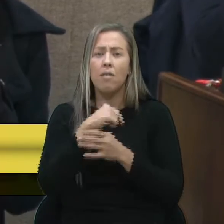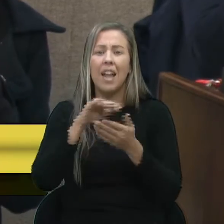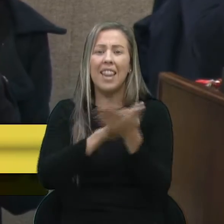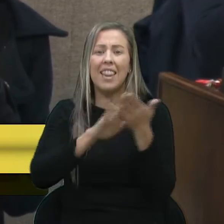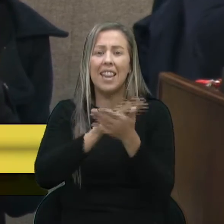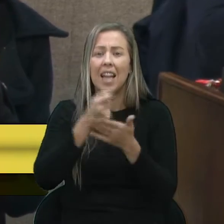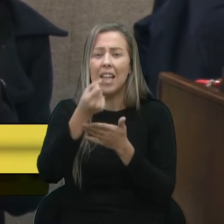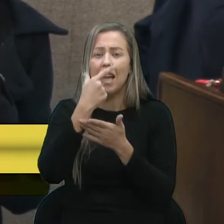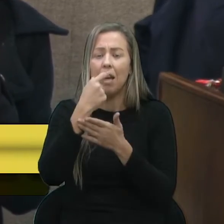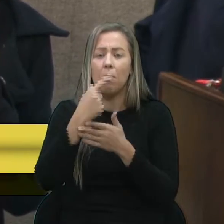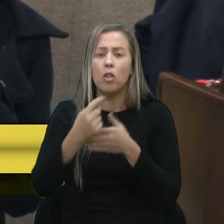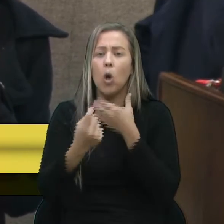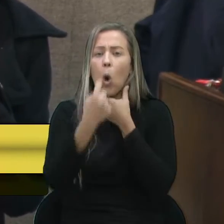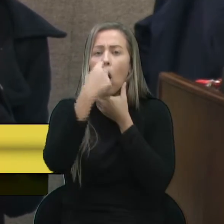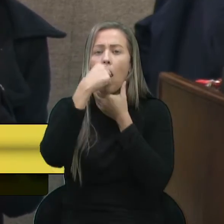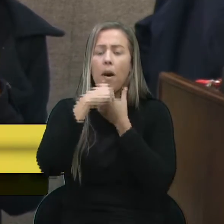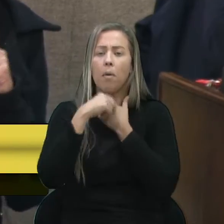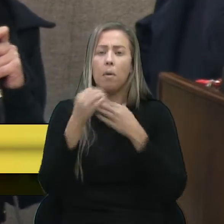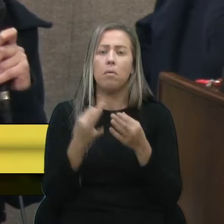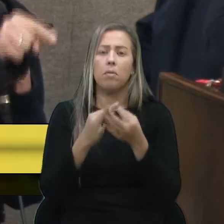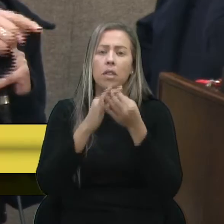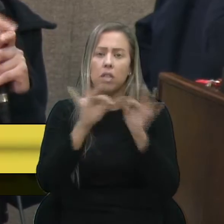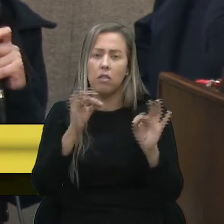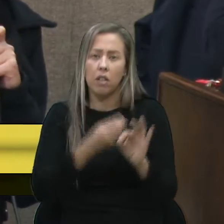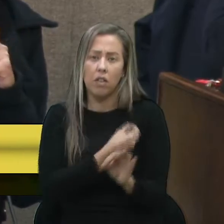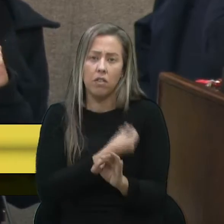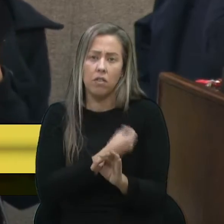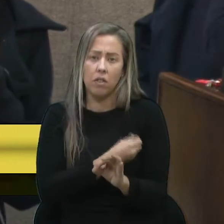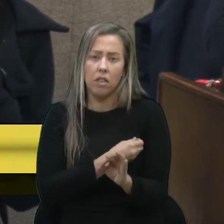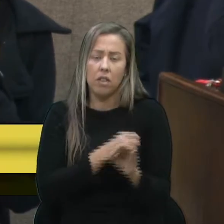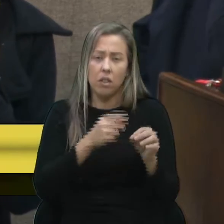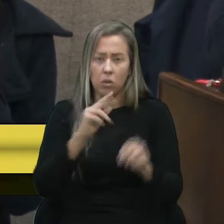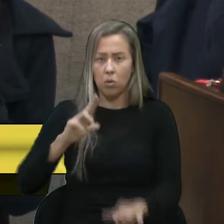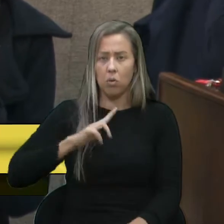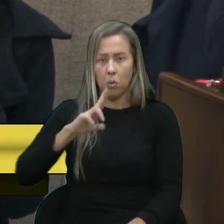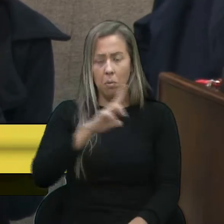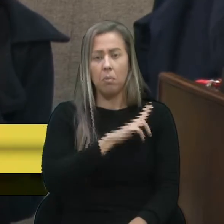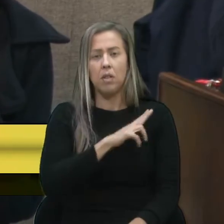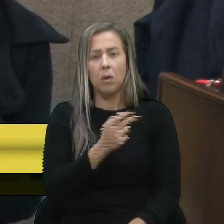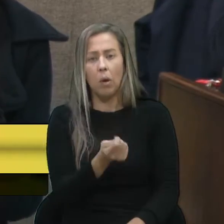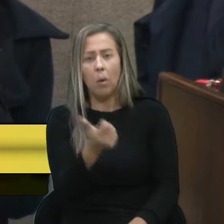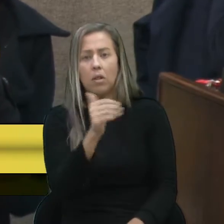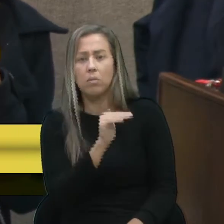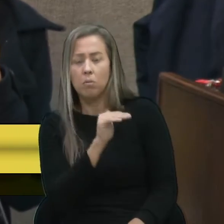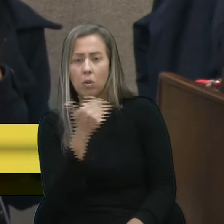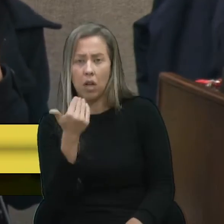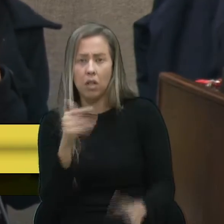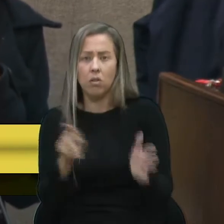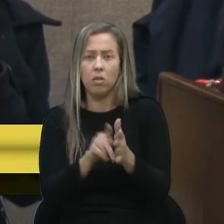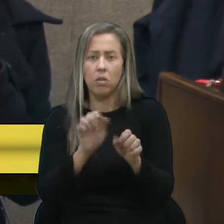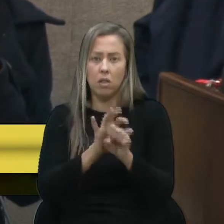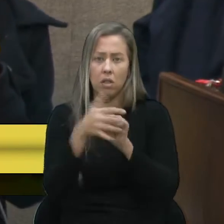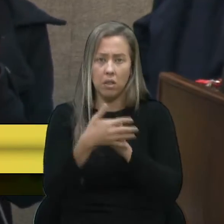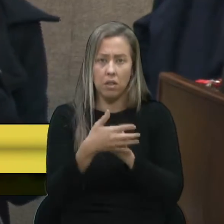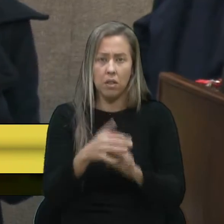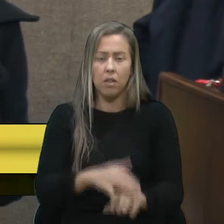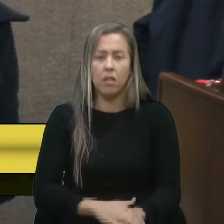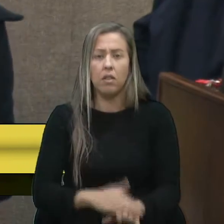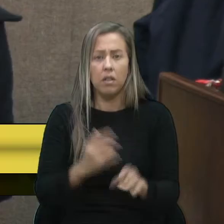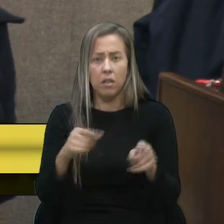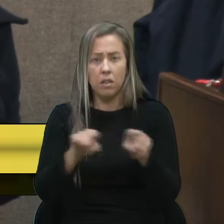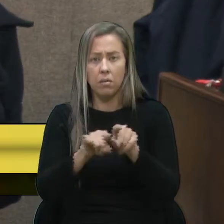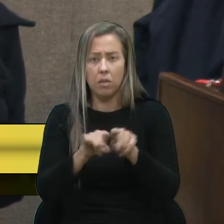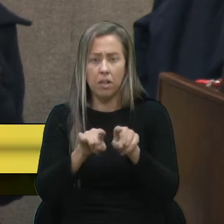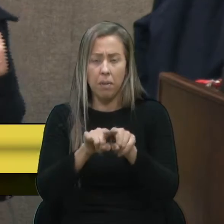nenhum, tubos de oxigênio nos pacientes que estavam lá morrendo por causa do Covid. E, para além